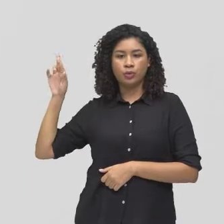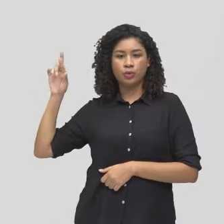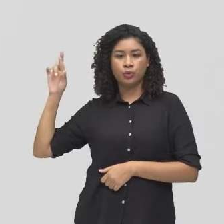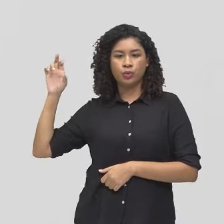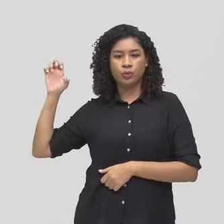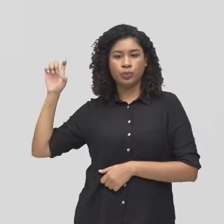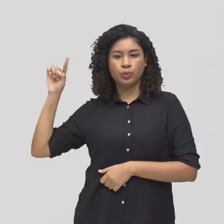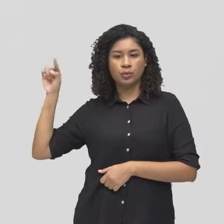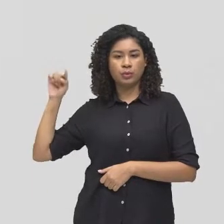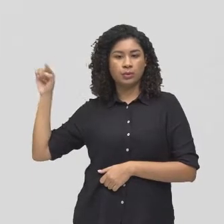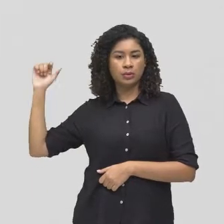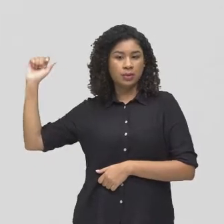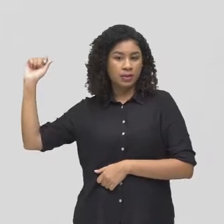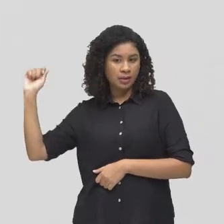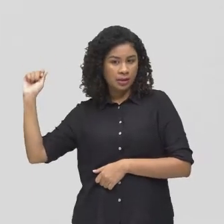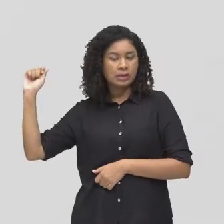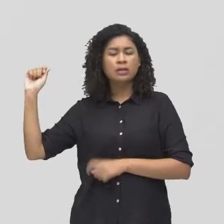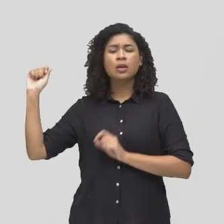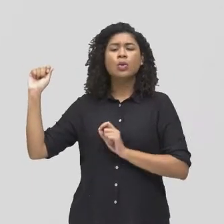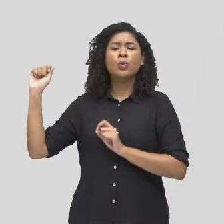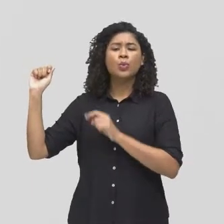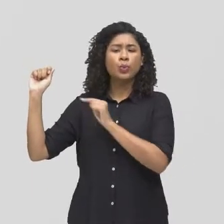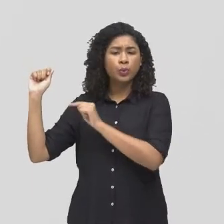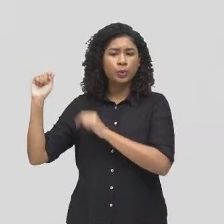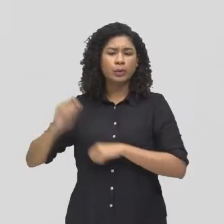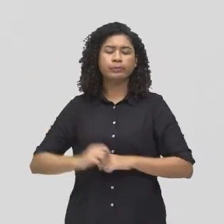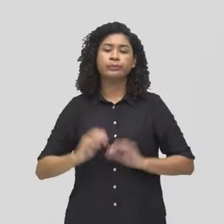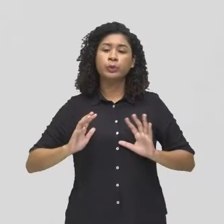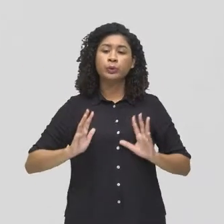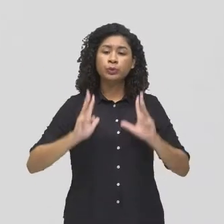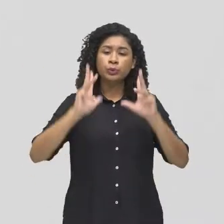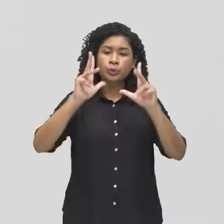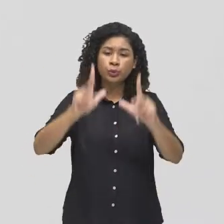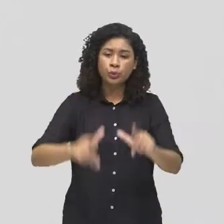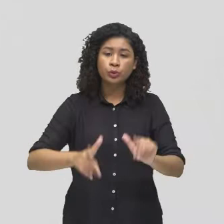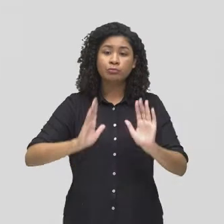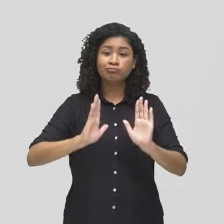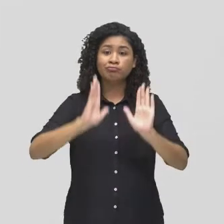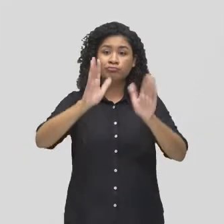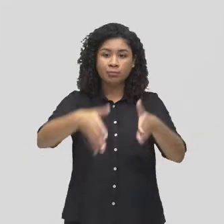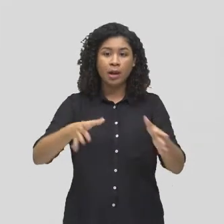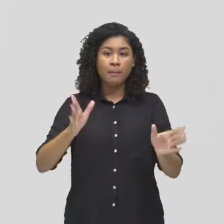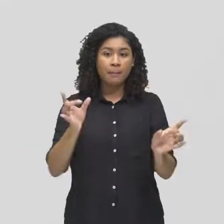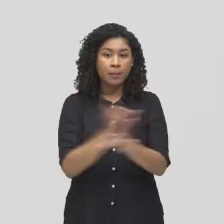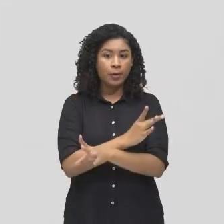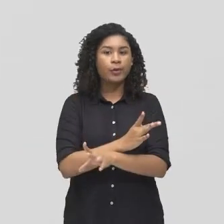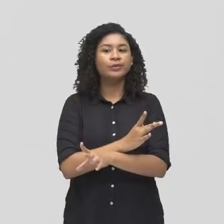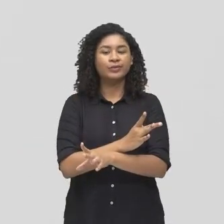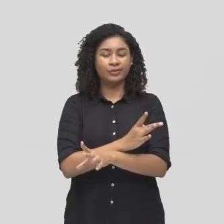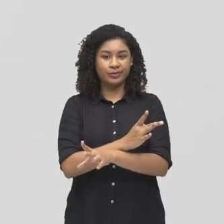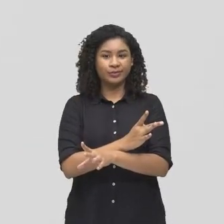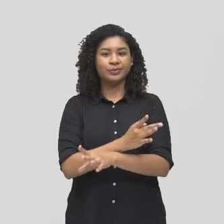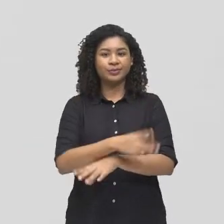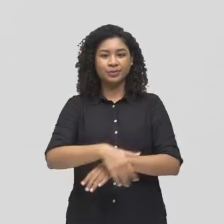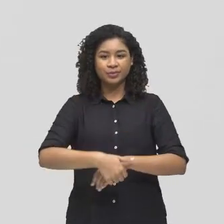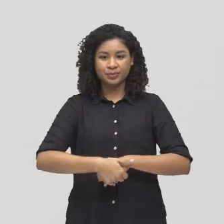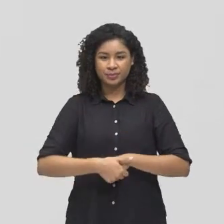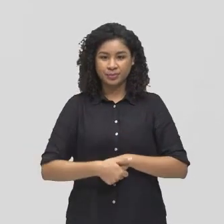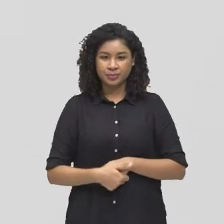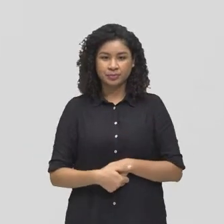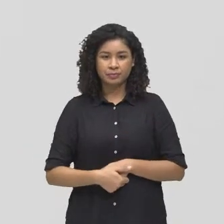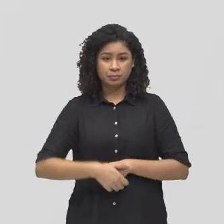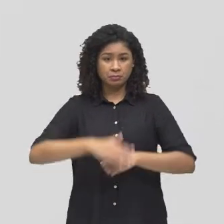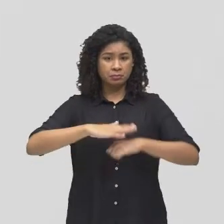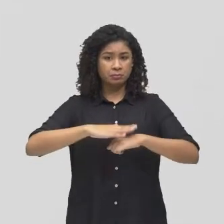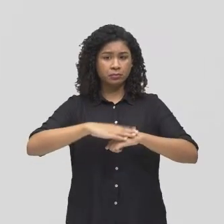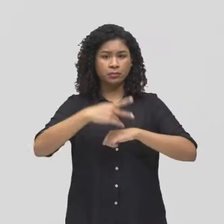Natureza é tudo aquilo que está aí, que existe por si mesmo e que, portanto, não depende